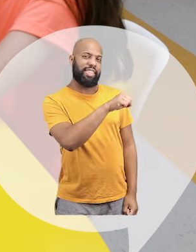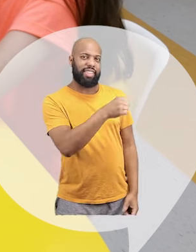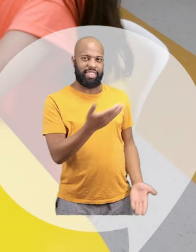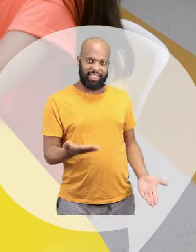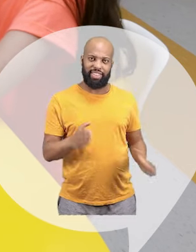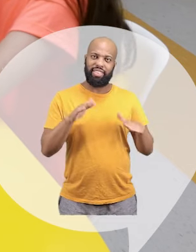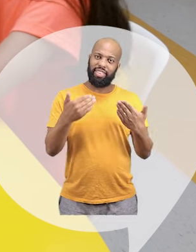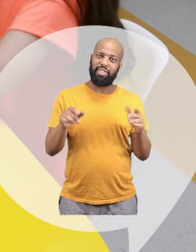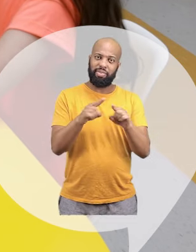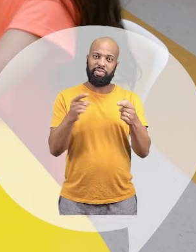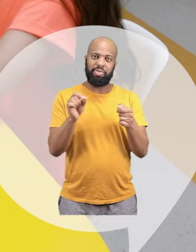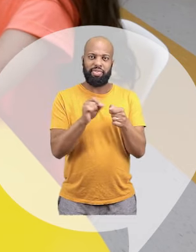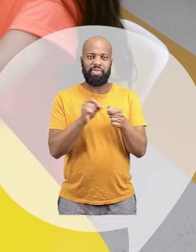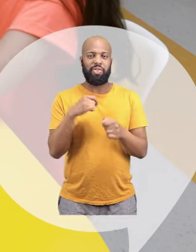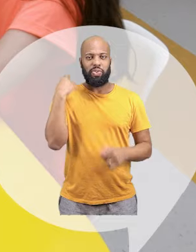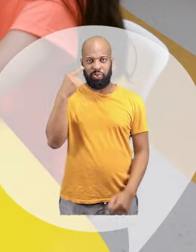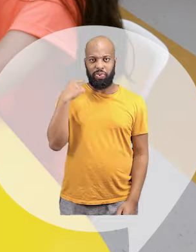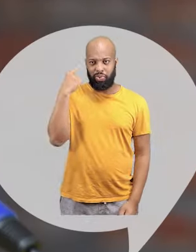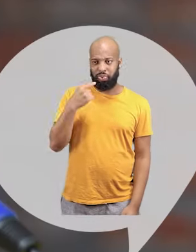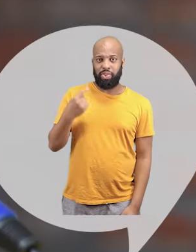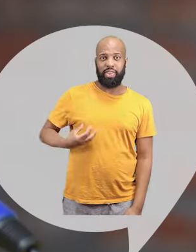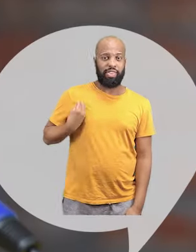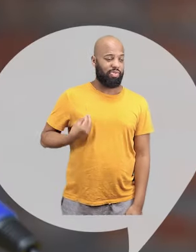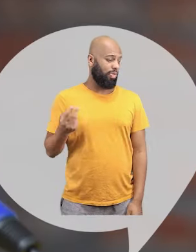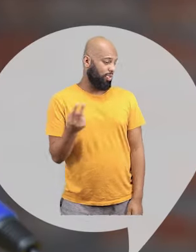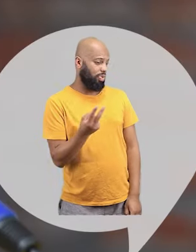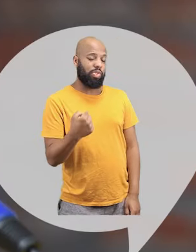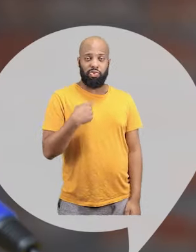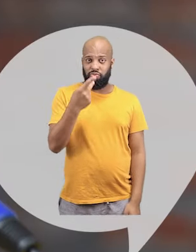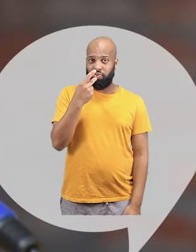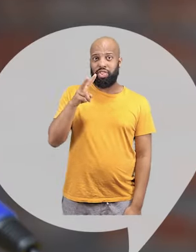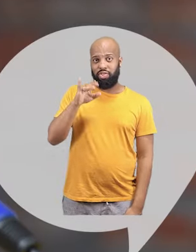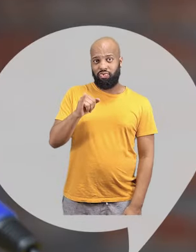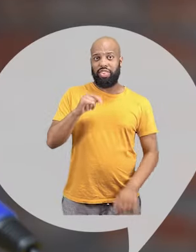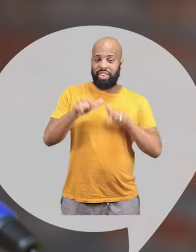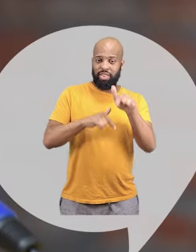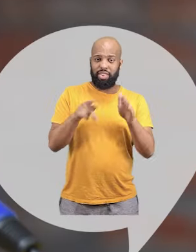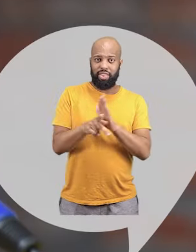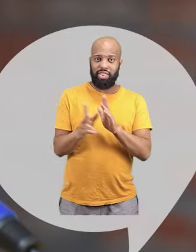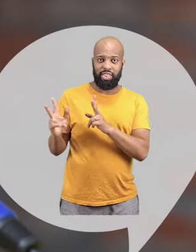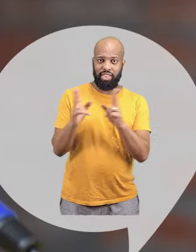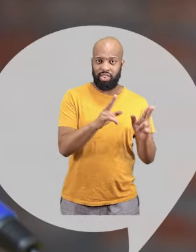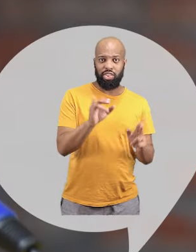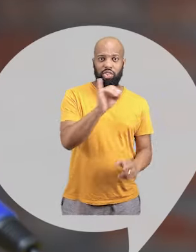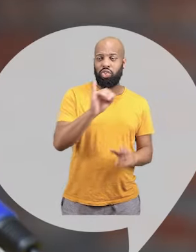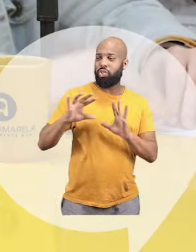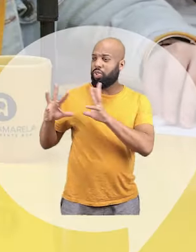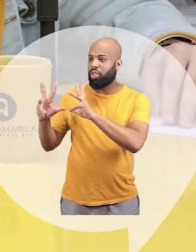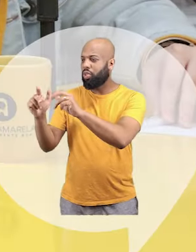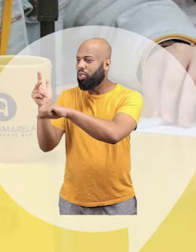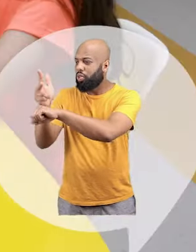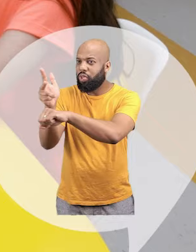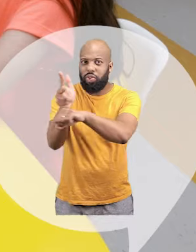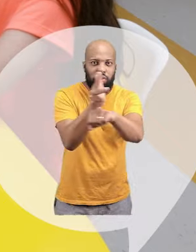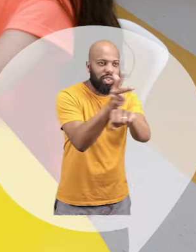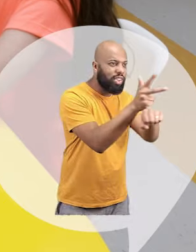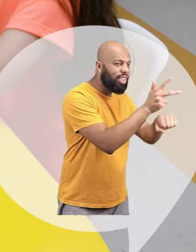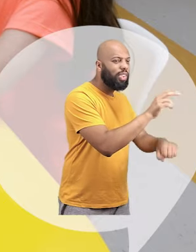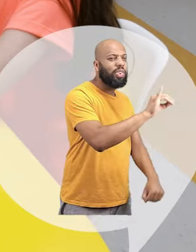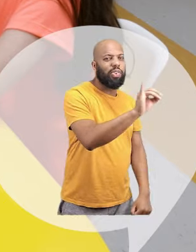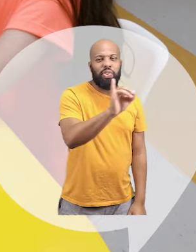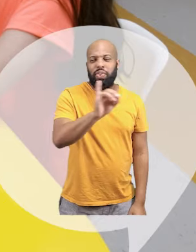música Faz Loucuras na vida dos dois eu falei que eu ia dar trabalho pro editor então eu vou fazer isso eu vou dar oi para todas as câmeras oi câmera